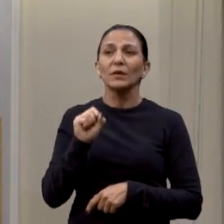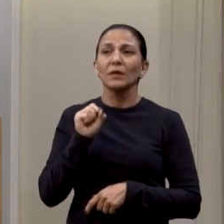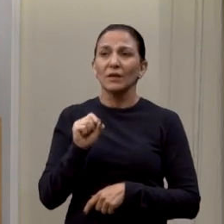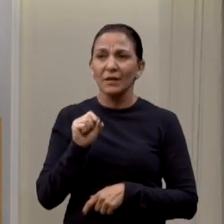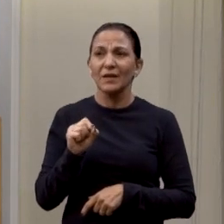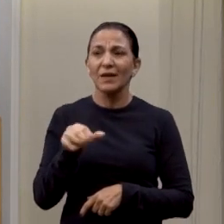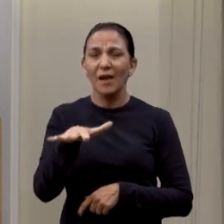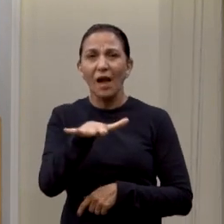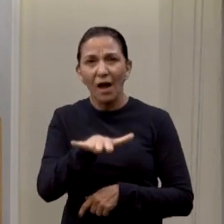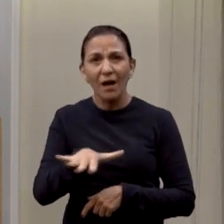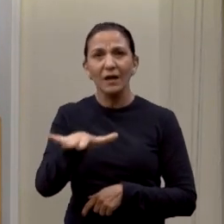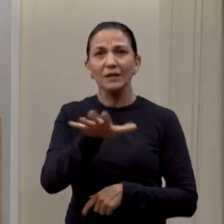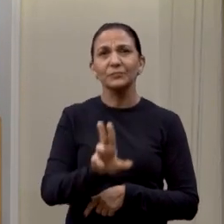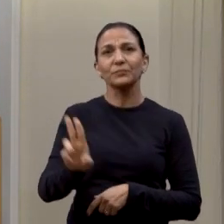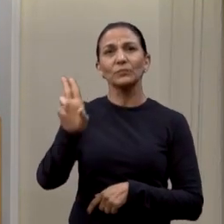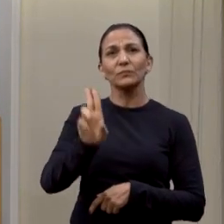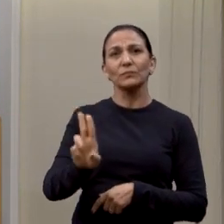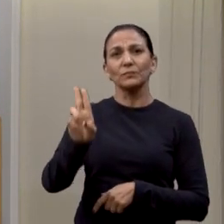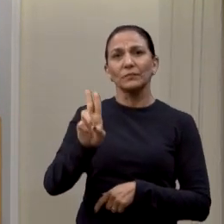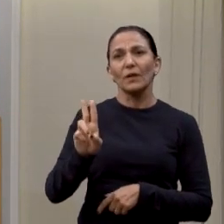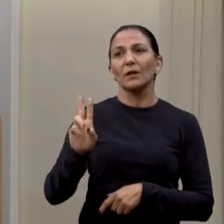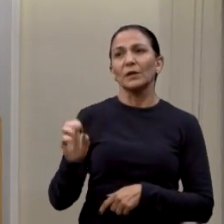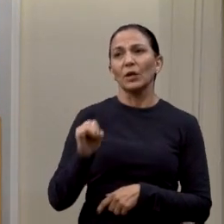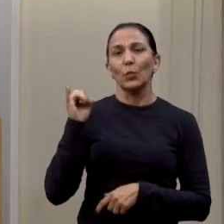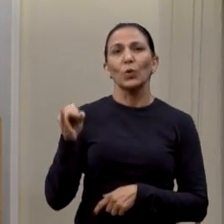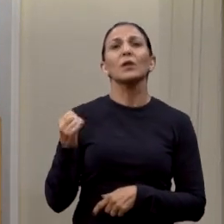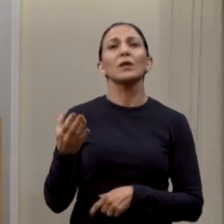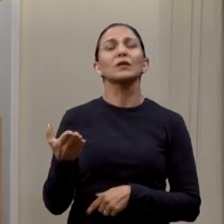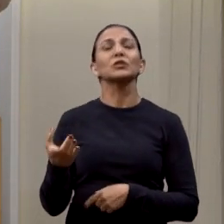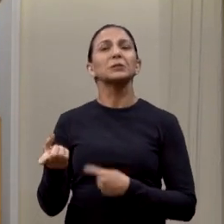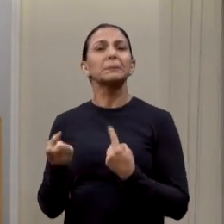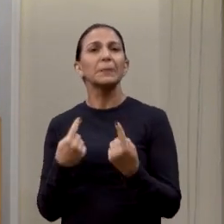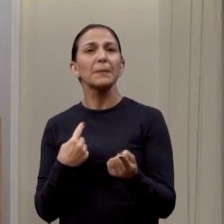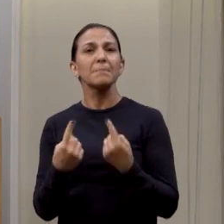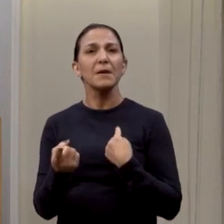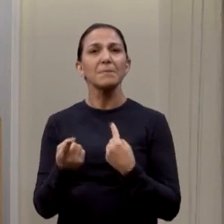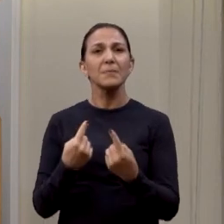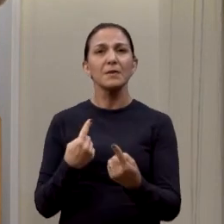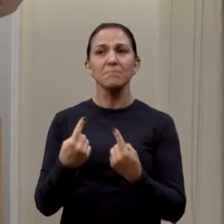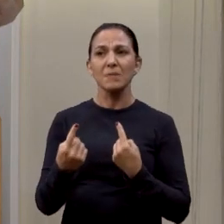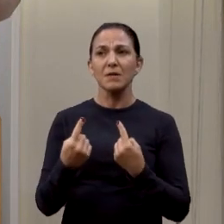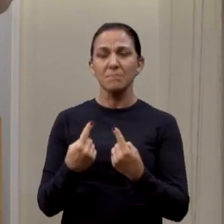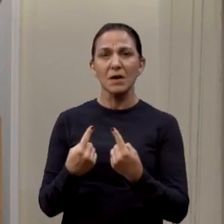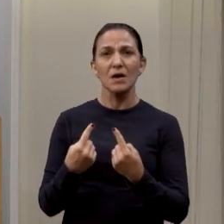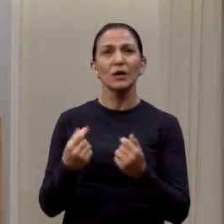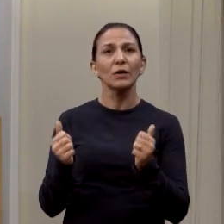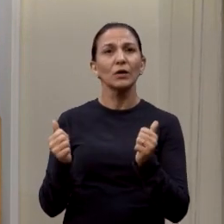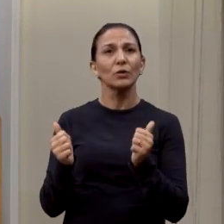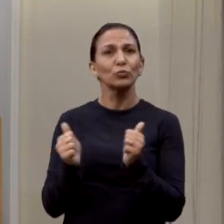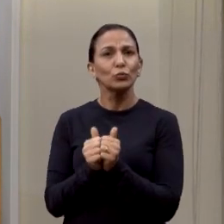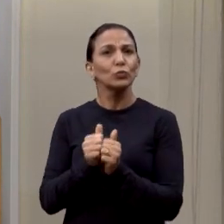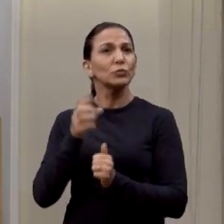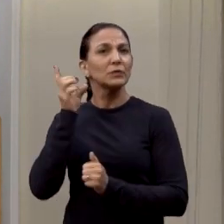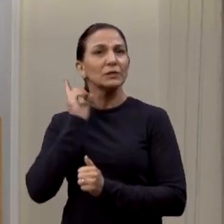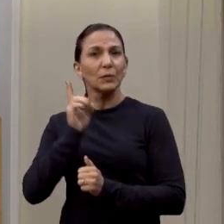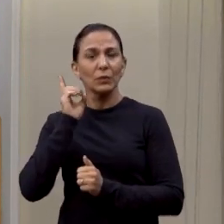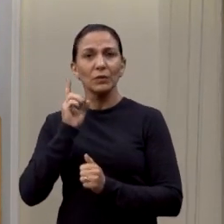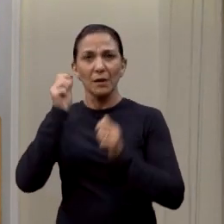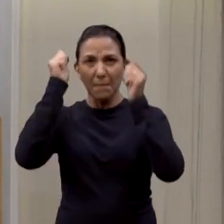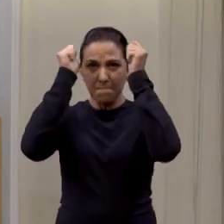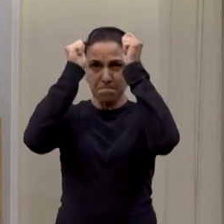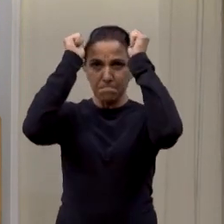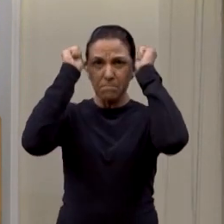de um espaço importantíssimo de diálogo, de discussão para com os deputados, colocando uma peruca